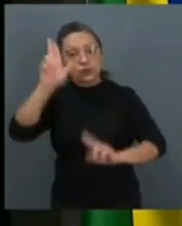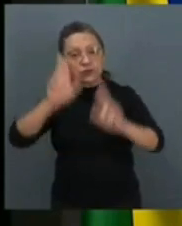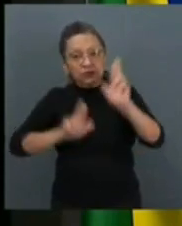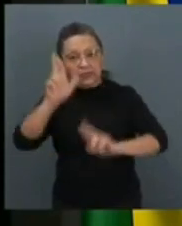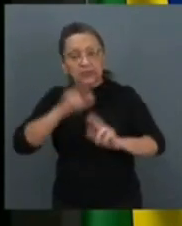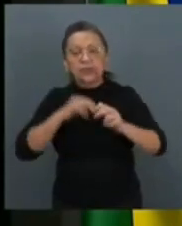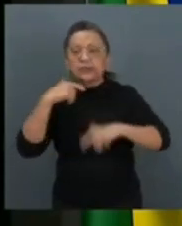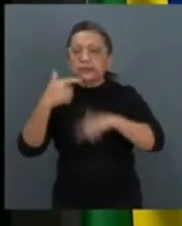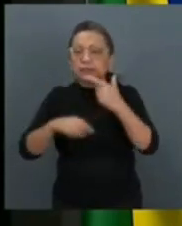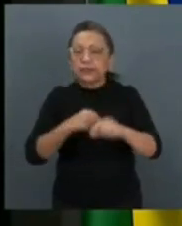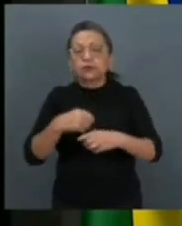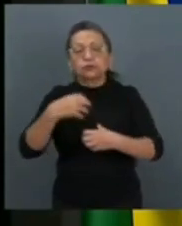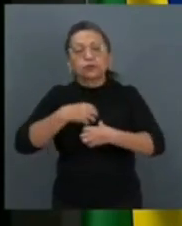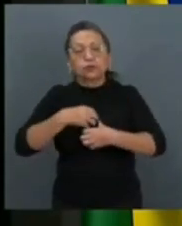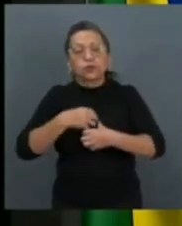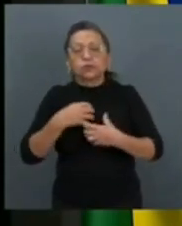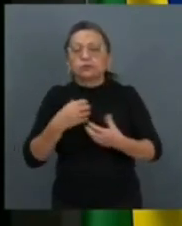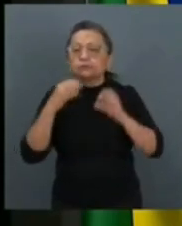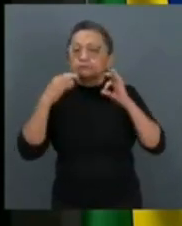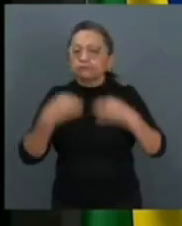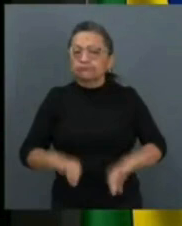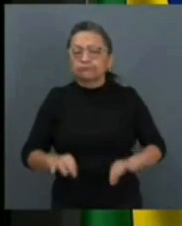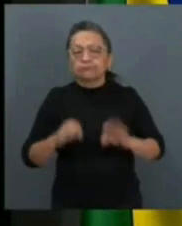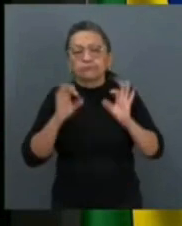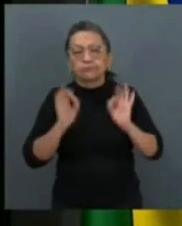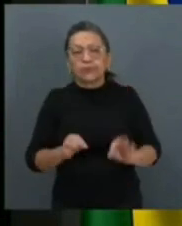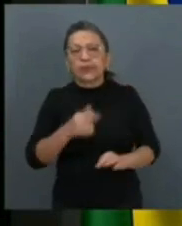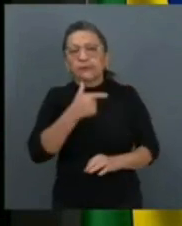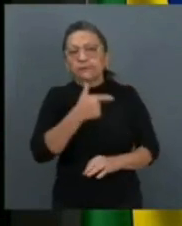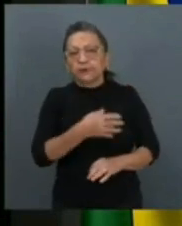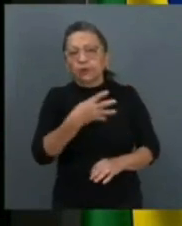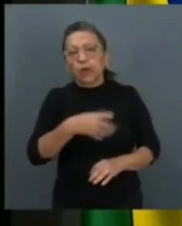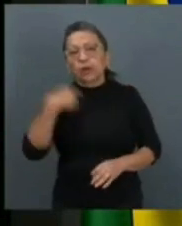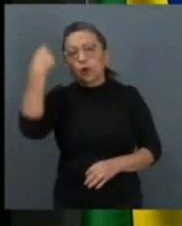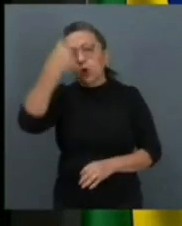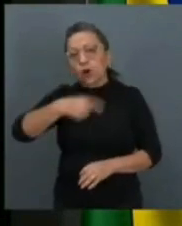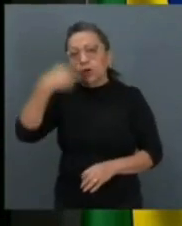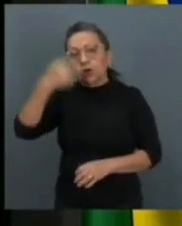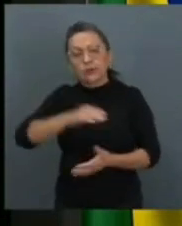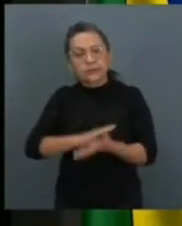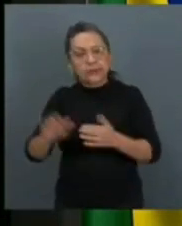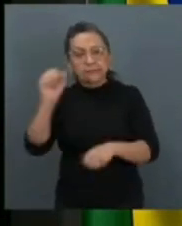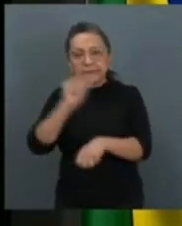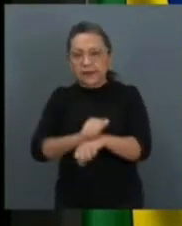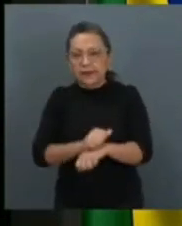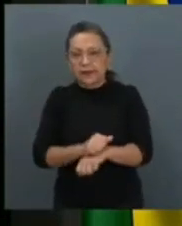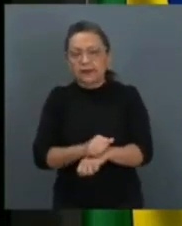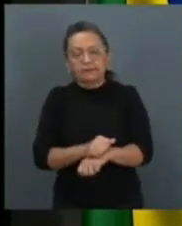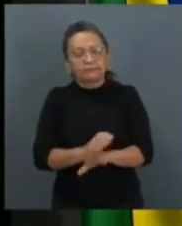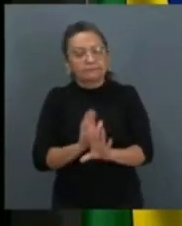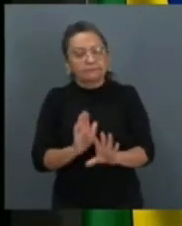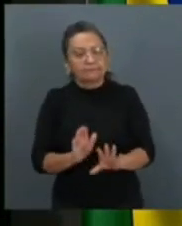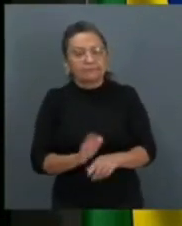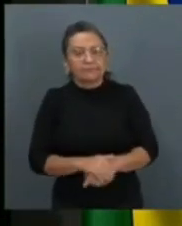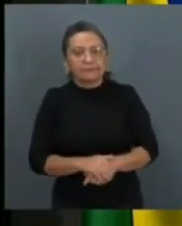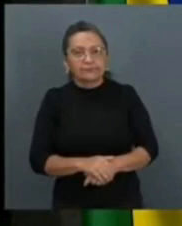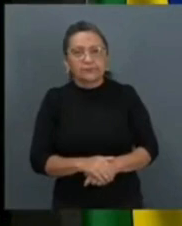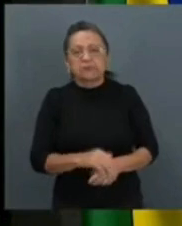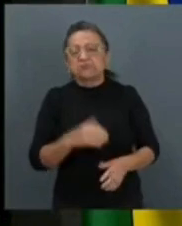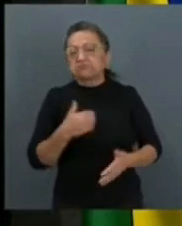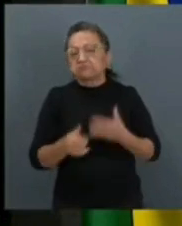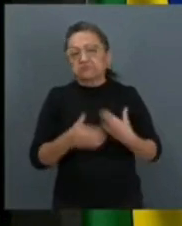operam de maneira contínua, 24 horas por dia, sem interferência de